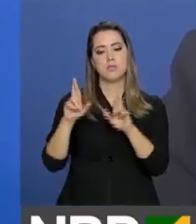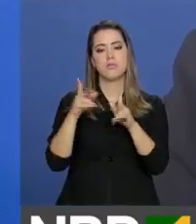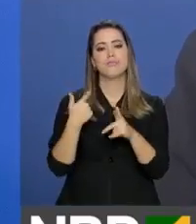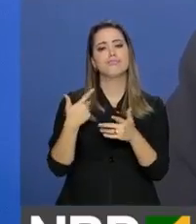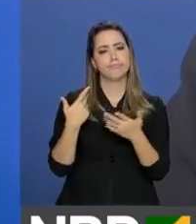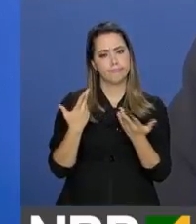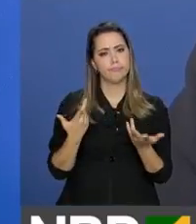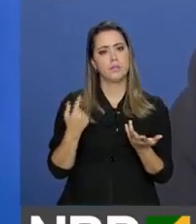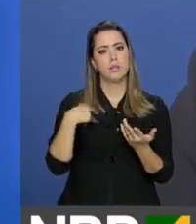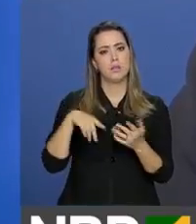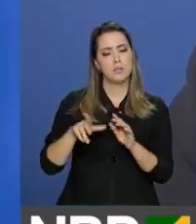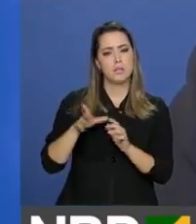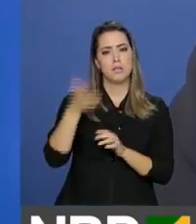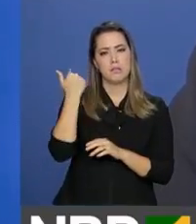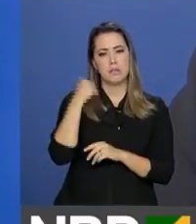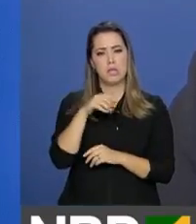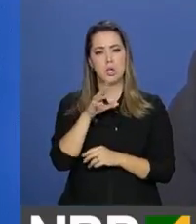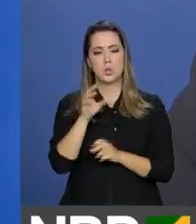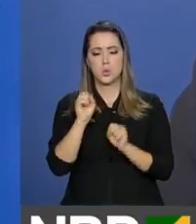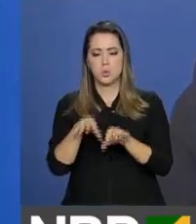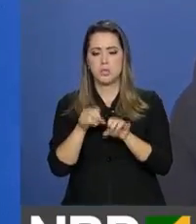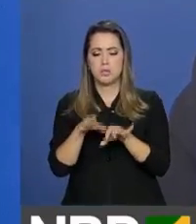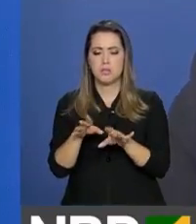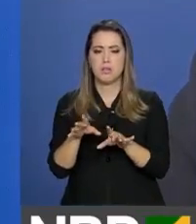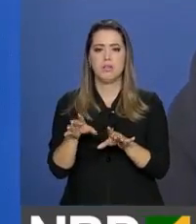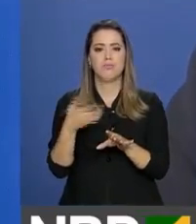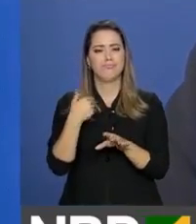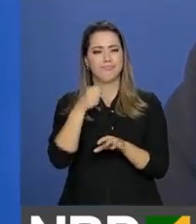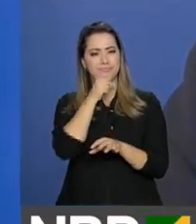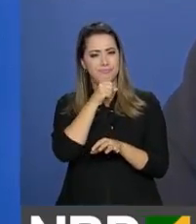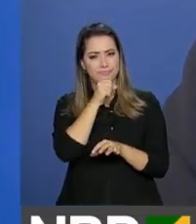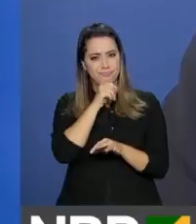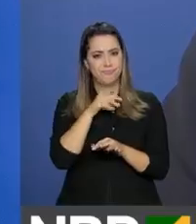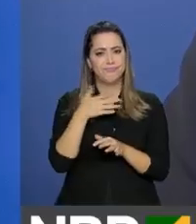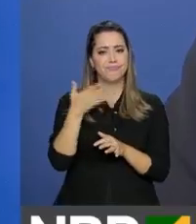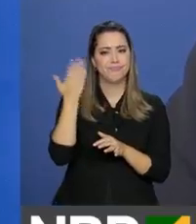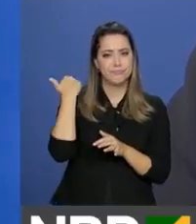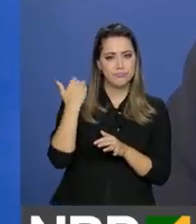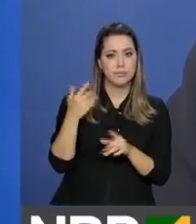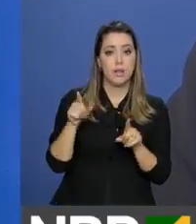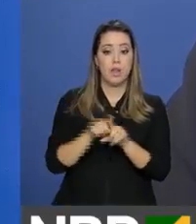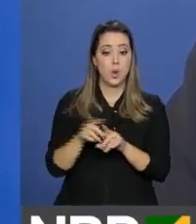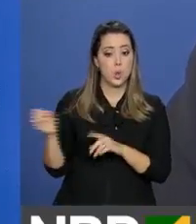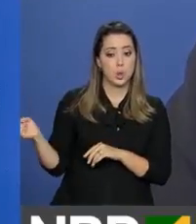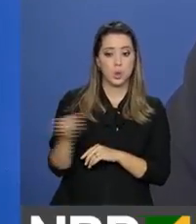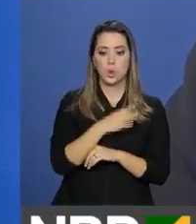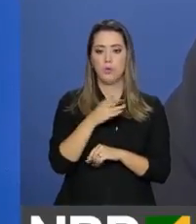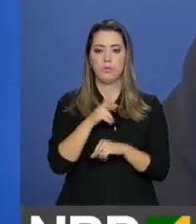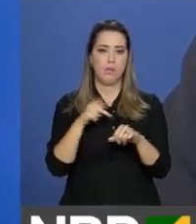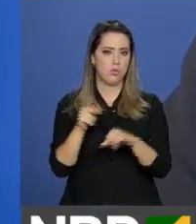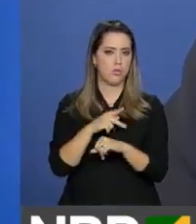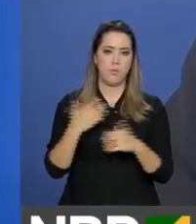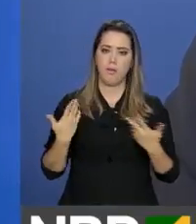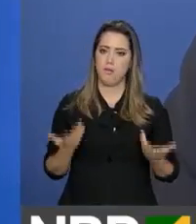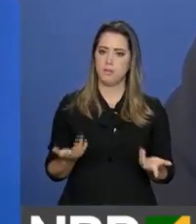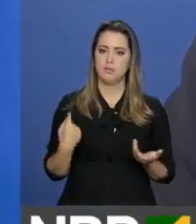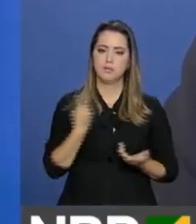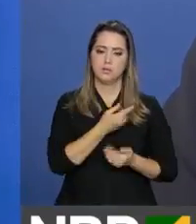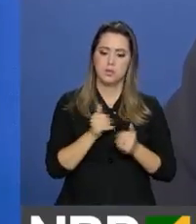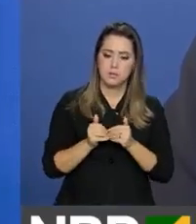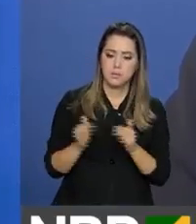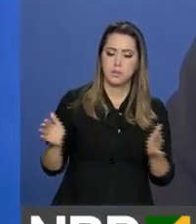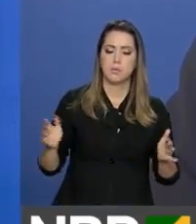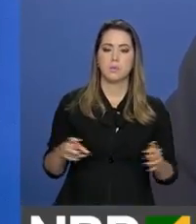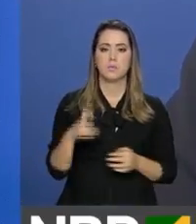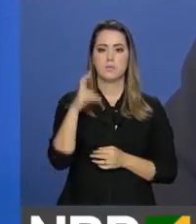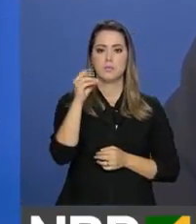ensino anacrônico que se verificava no passado, para modernizar o país. E também, nesse brevíssimo período, abrimos